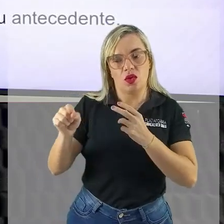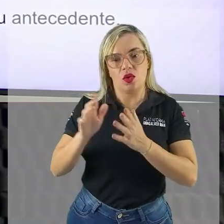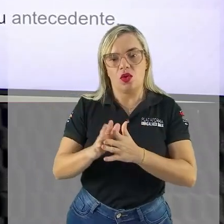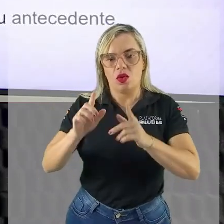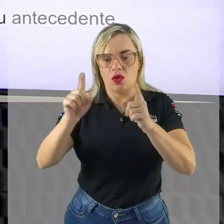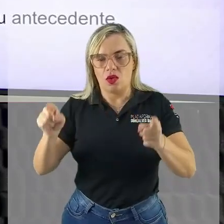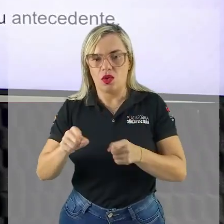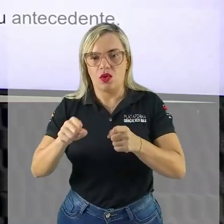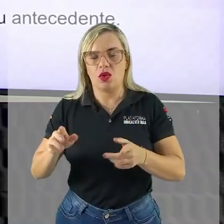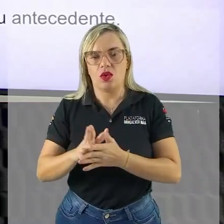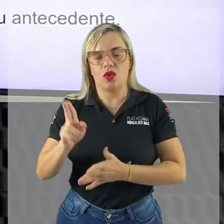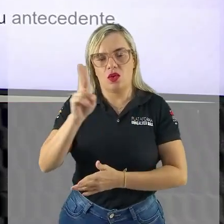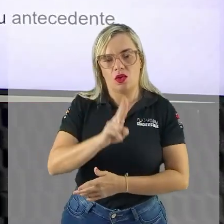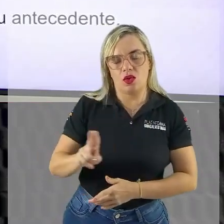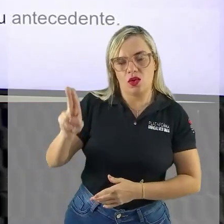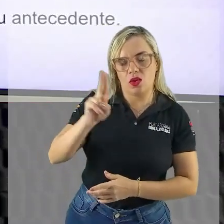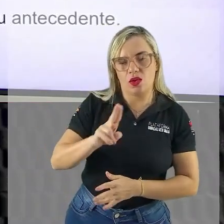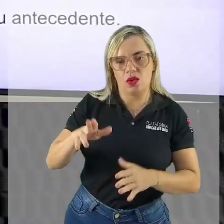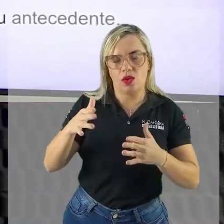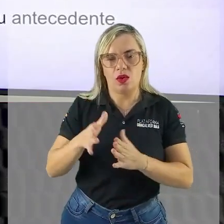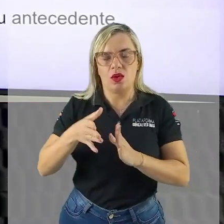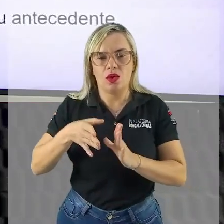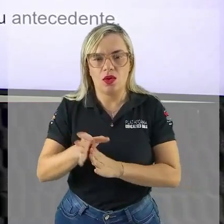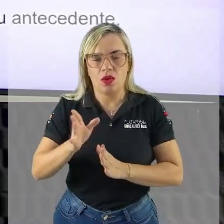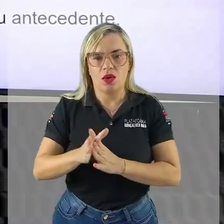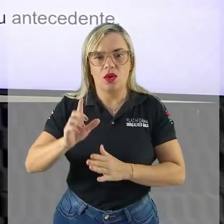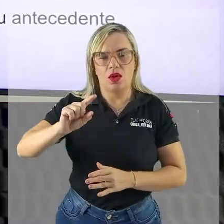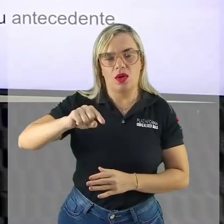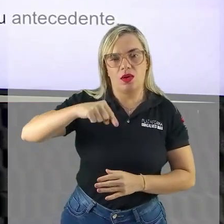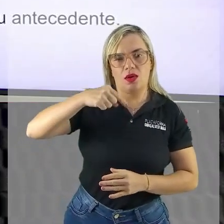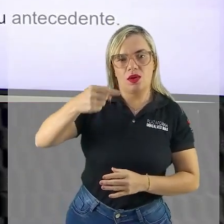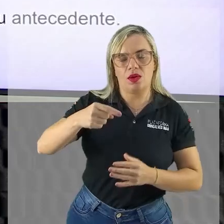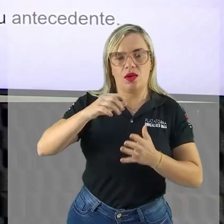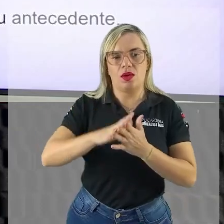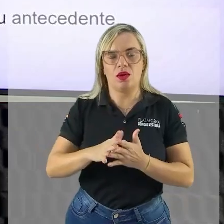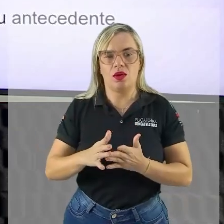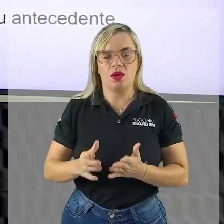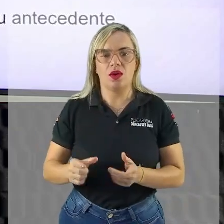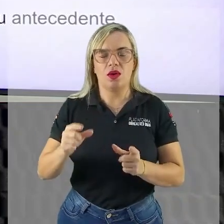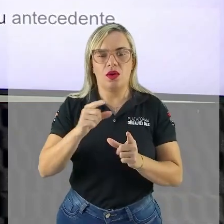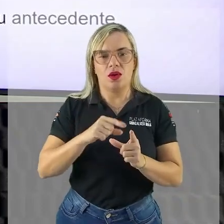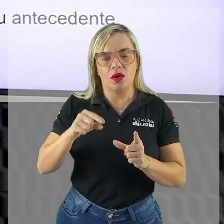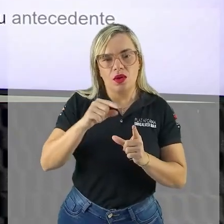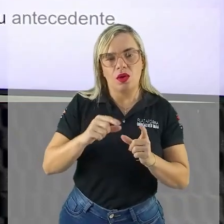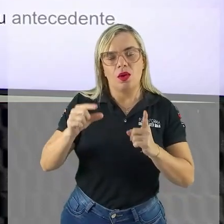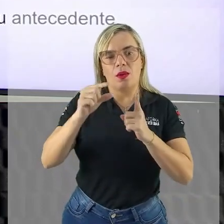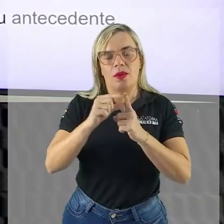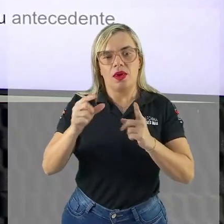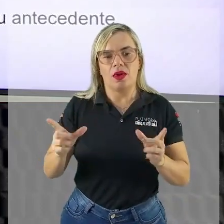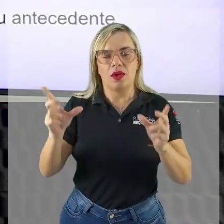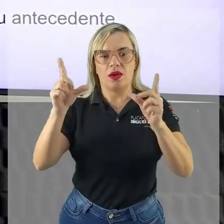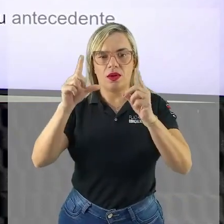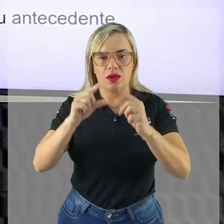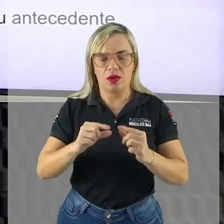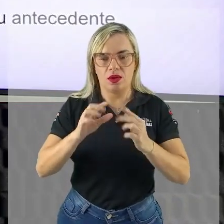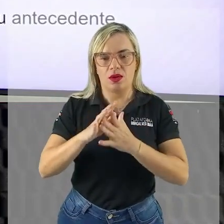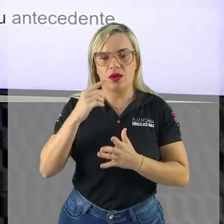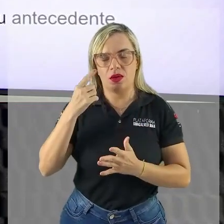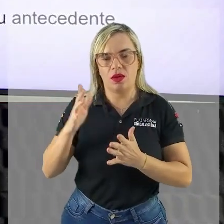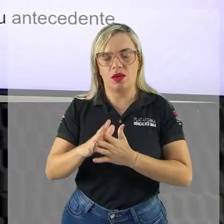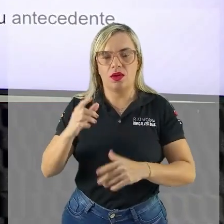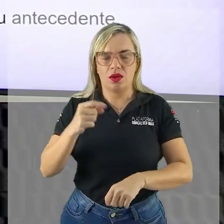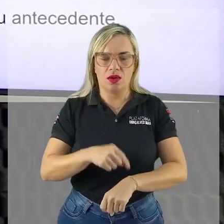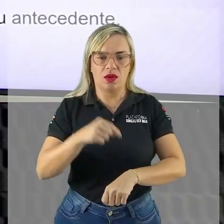você utilize após siglas, tá? Exemplo. Em algum momento do seu texto, você